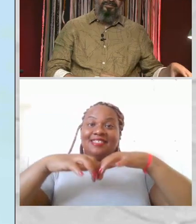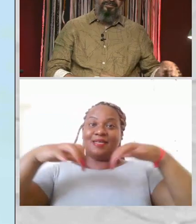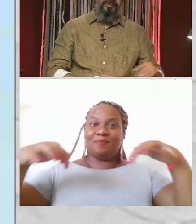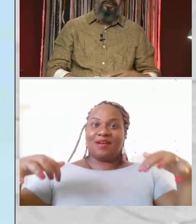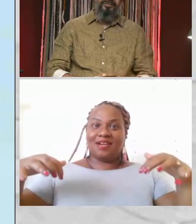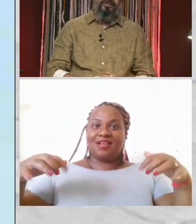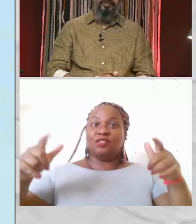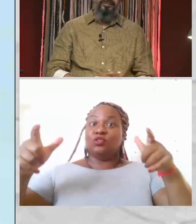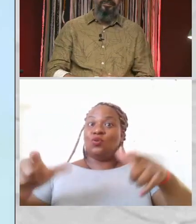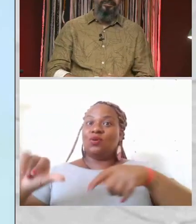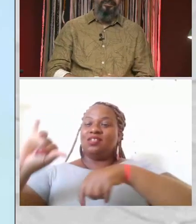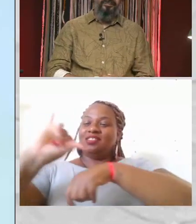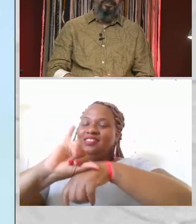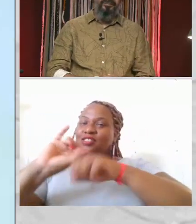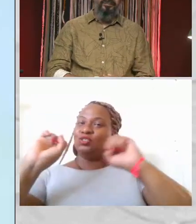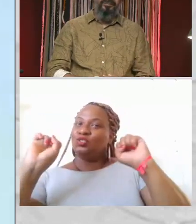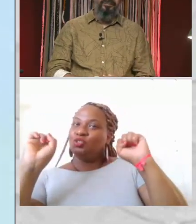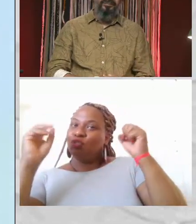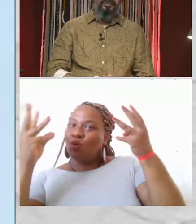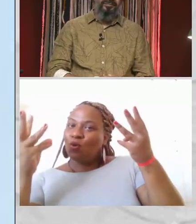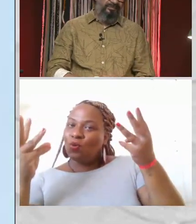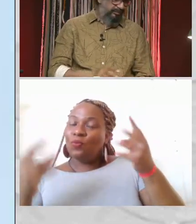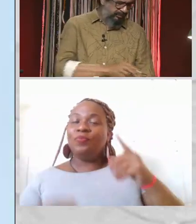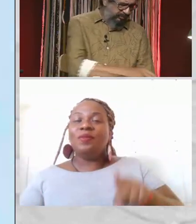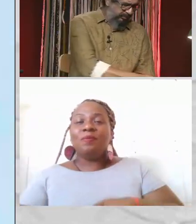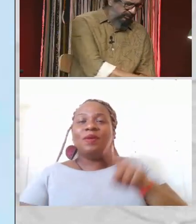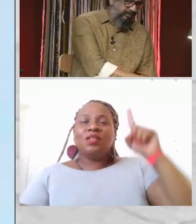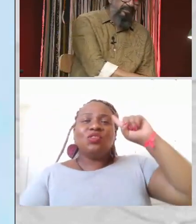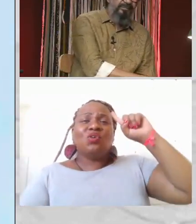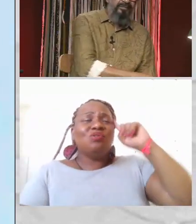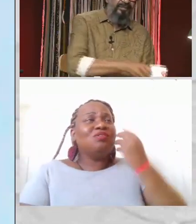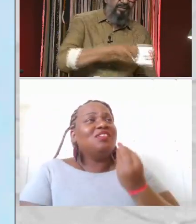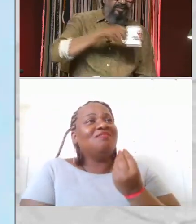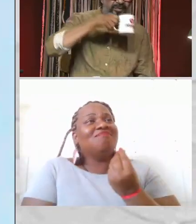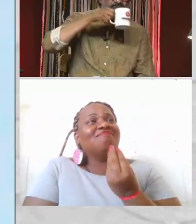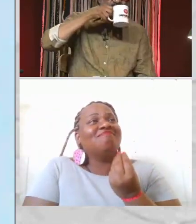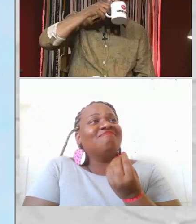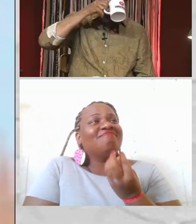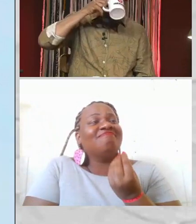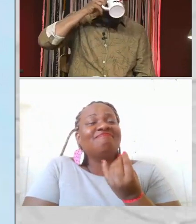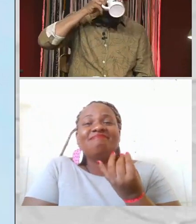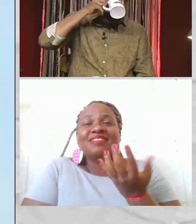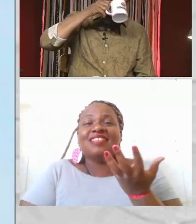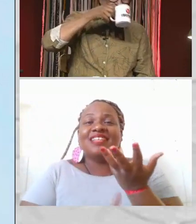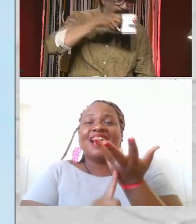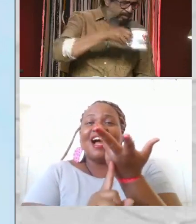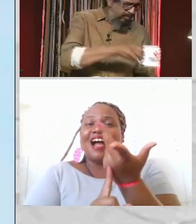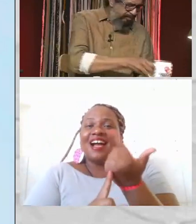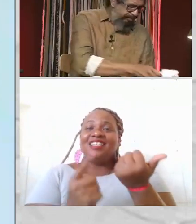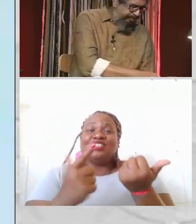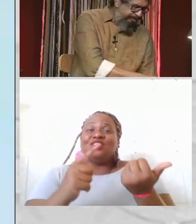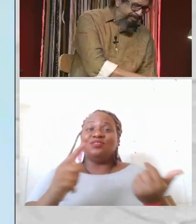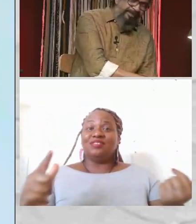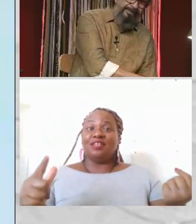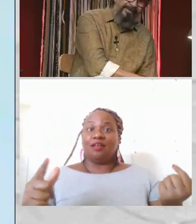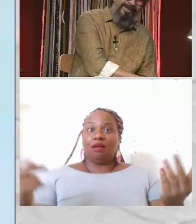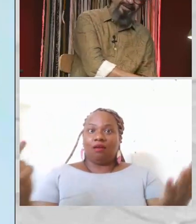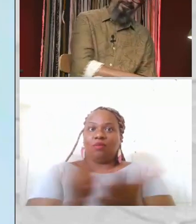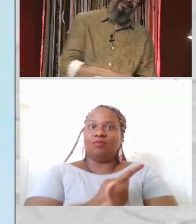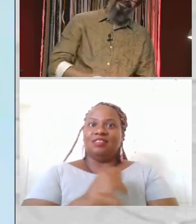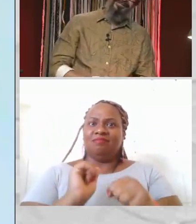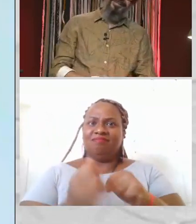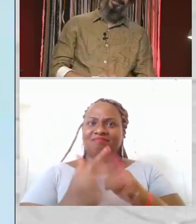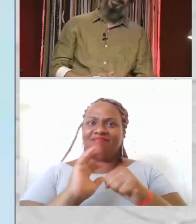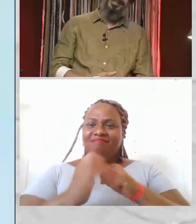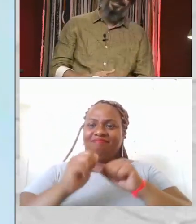palco. E o nosso dia a dia muitas vezes fica sem a arte. E aí vem a pandemia e questiona tudo isso. E aí traz